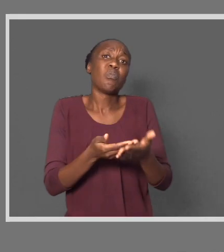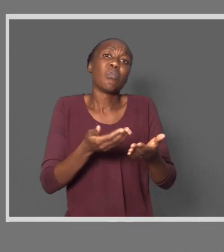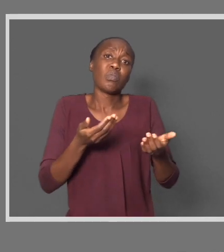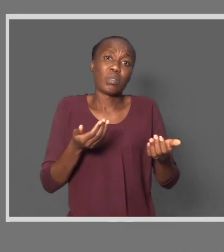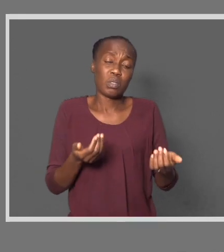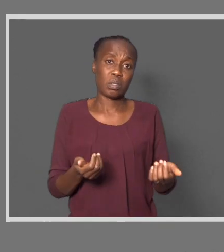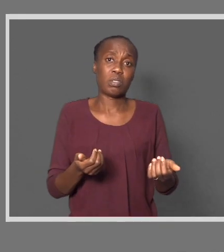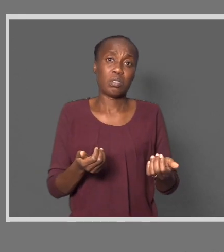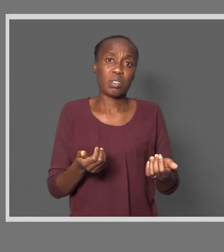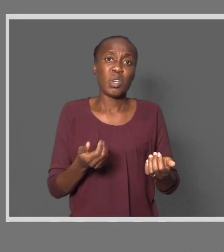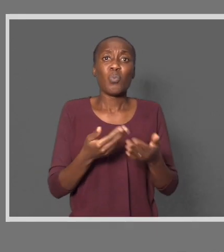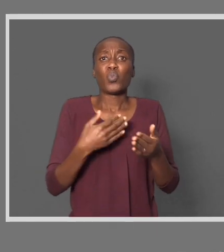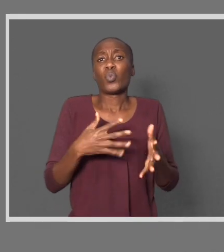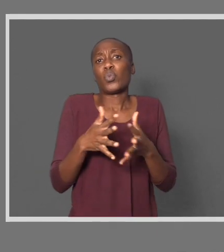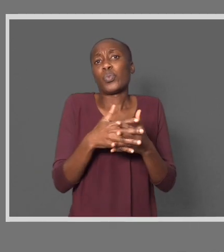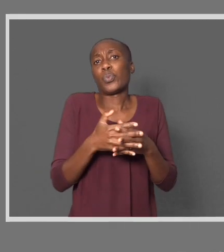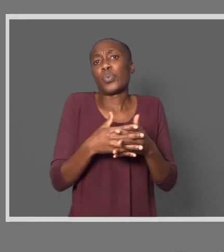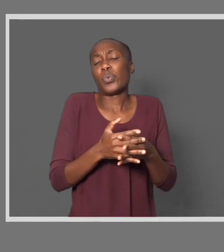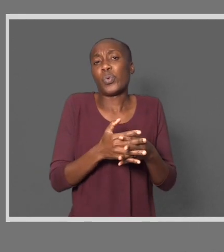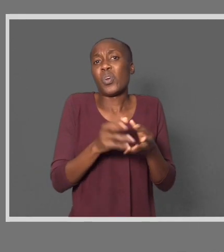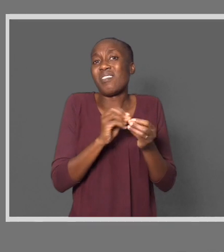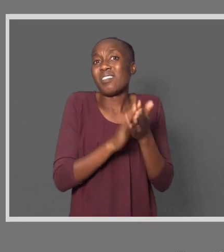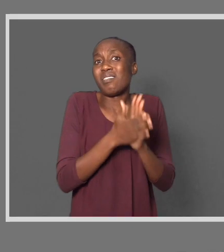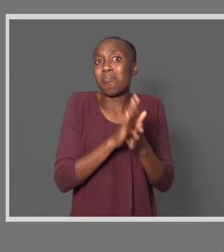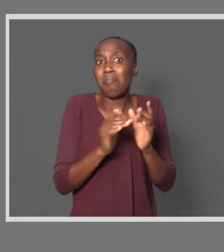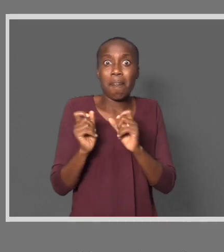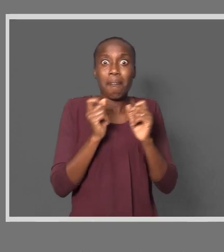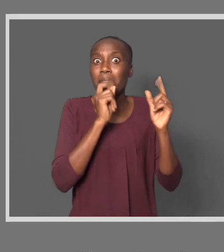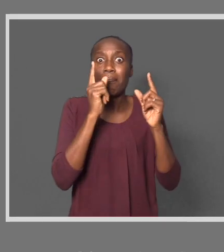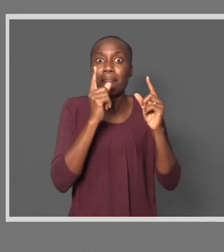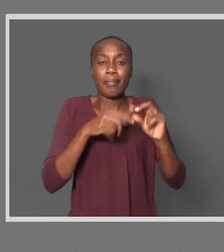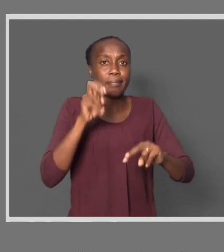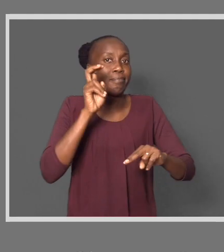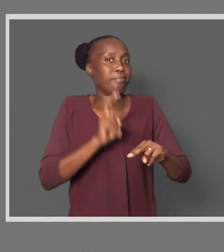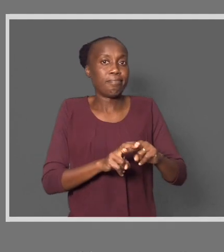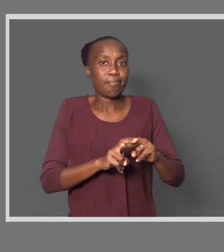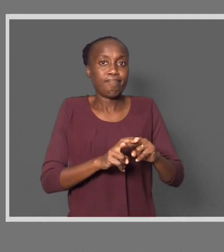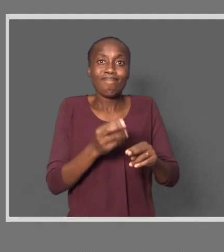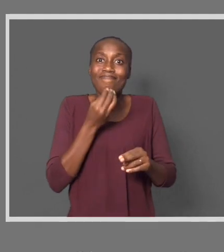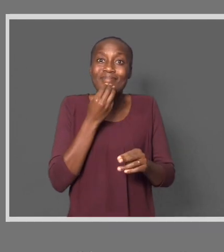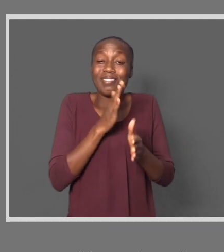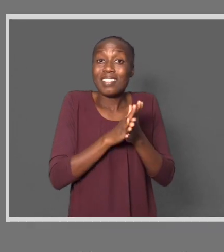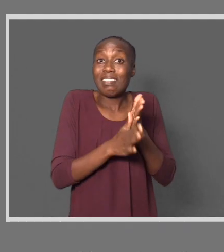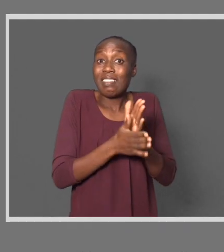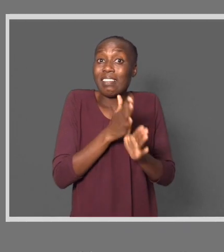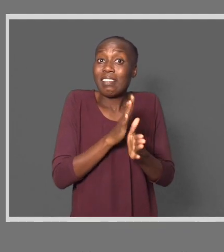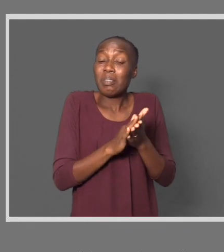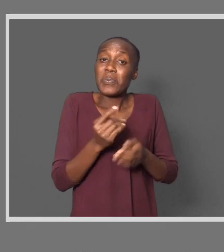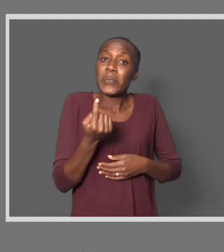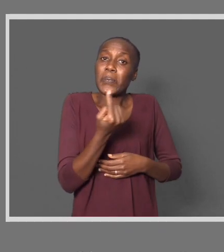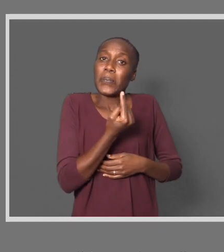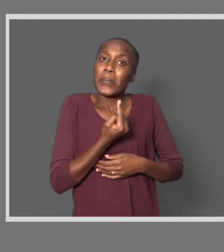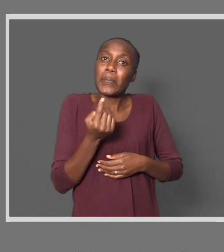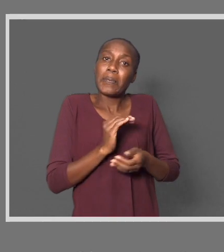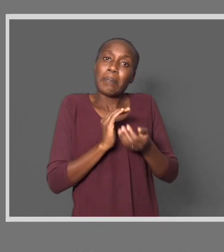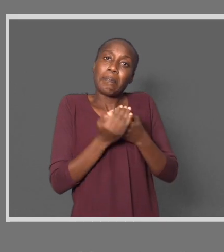porque não estou a fazer nada só acordei sentei tem almoço não tem